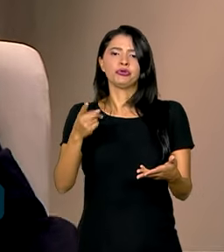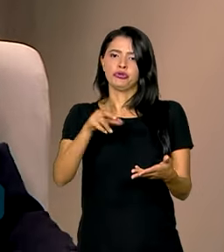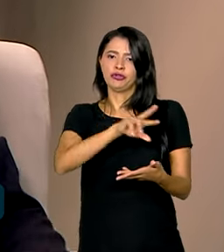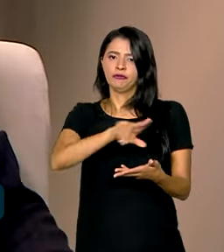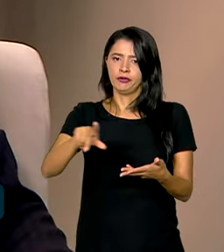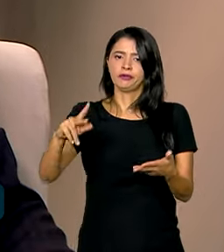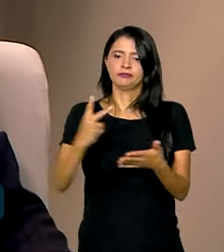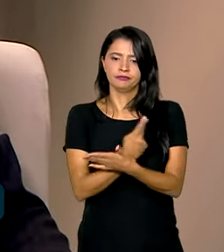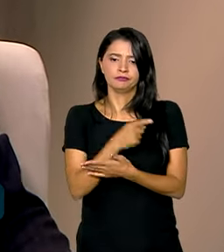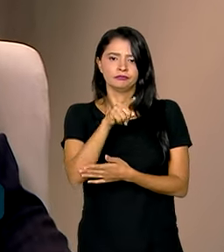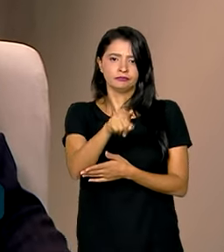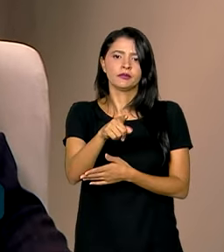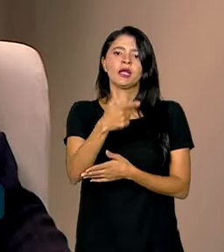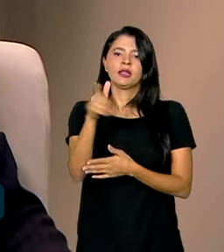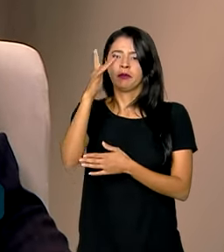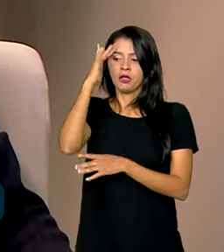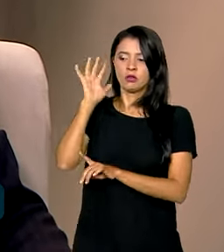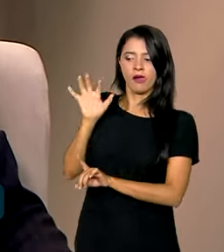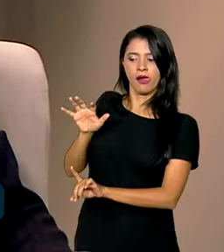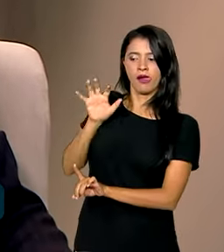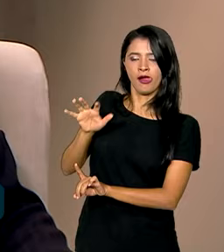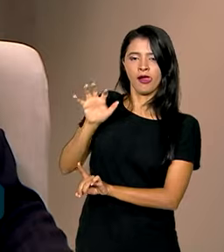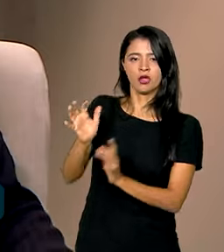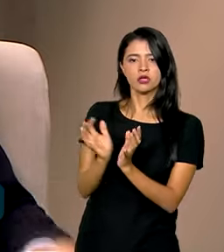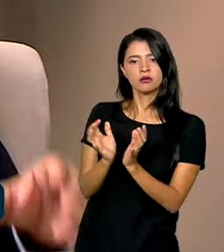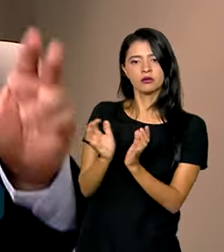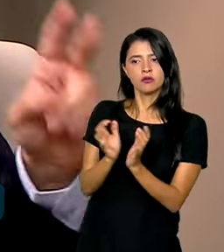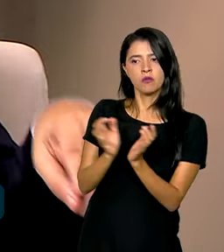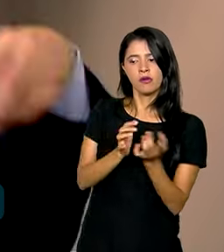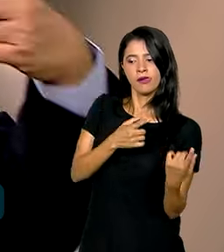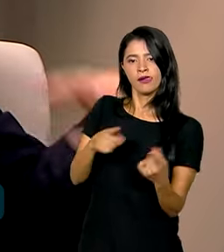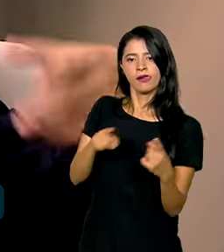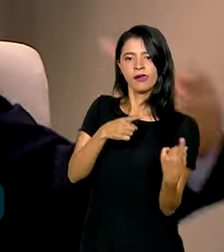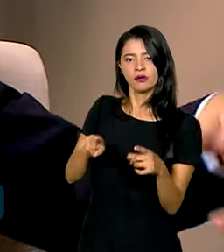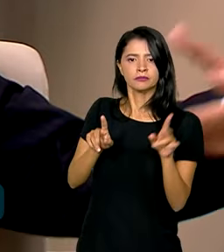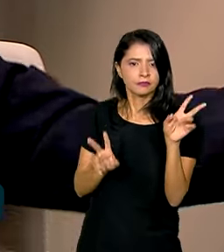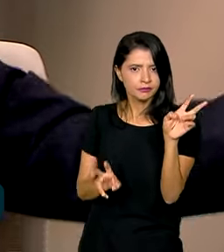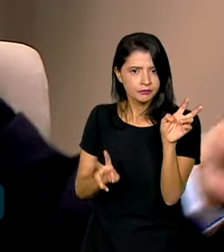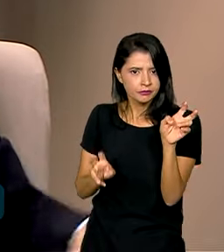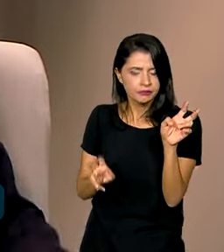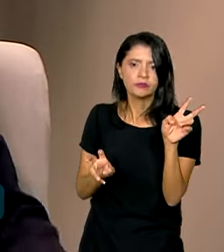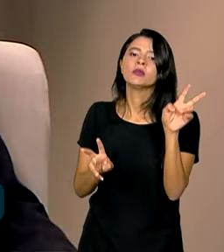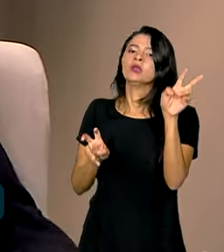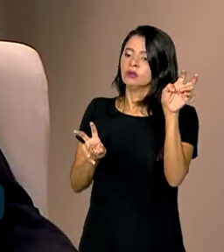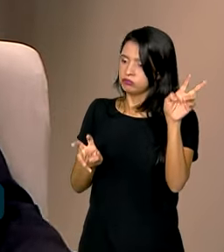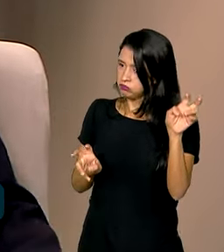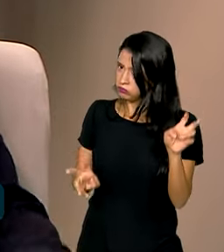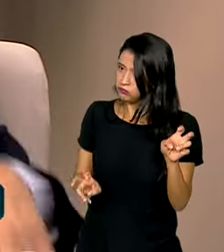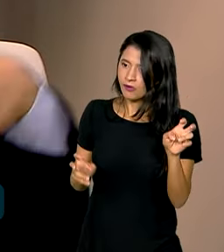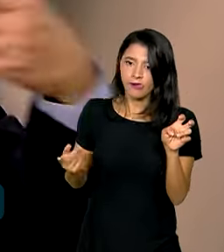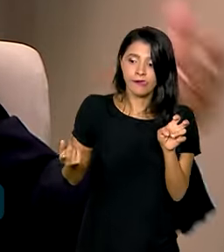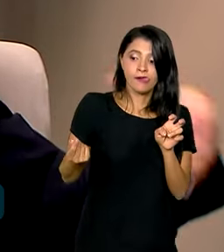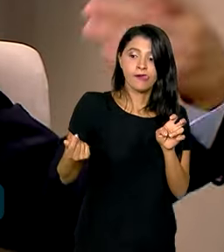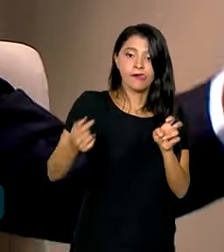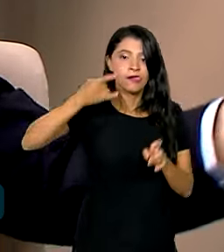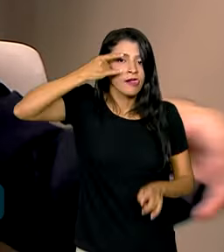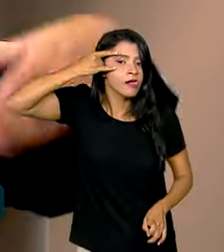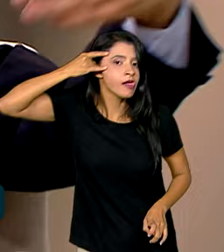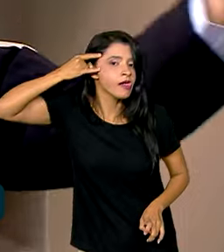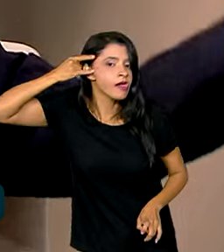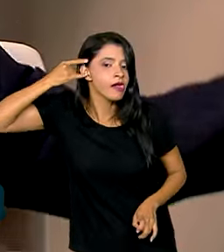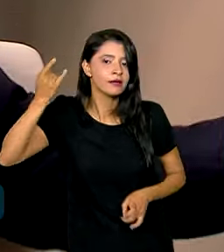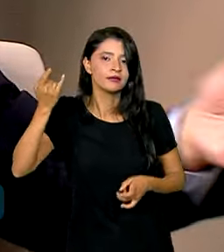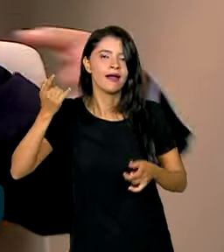muitos casos, há instigadores, há grupos que, entre aspas e muitas aspas, lucram, entre aspas,